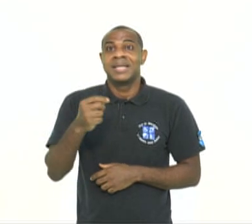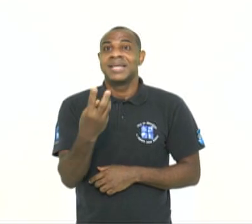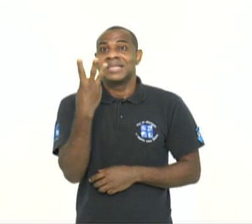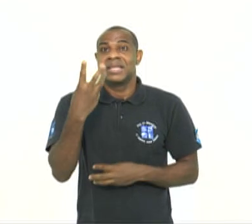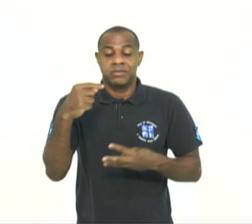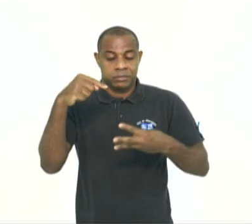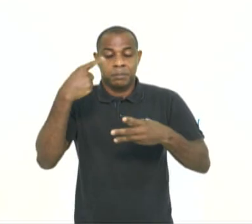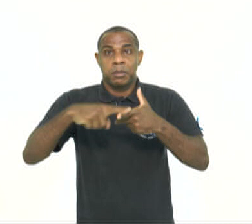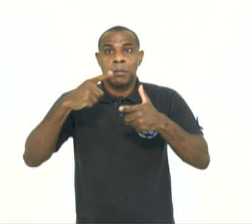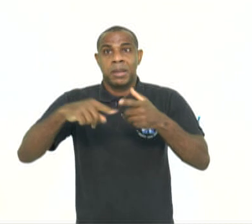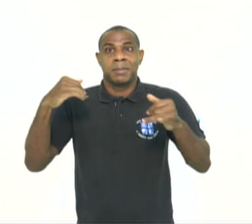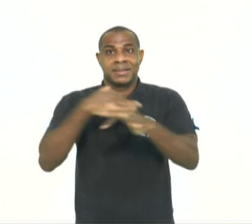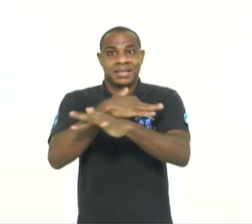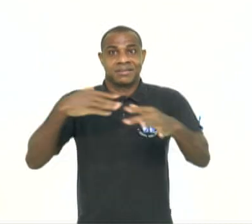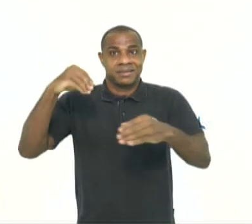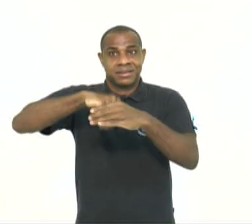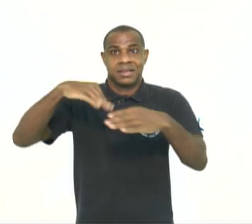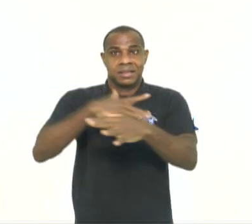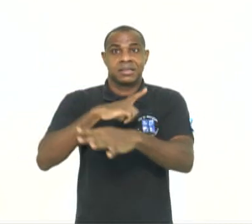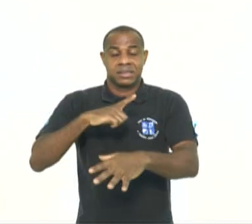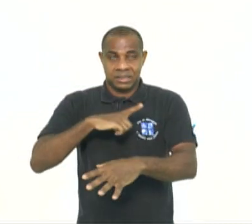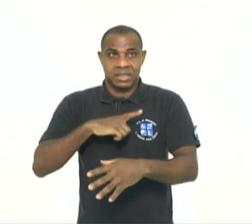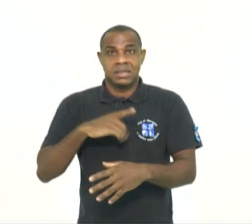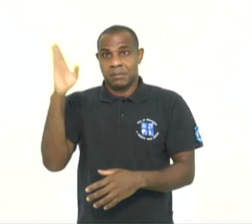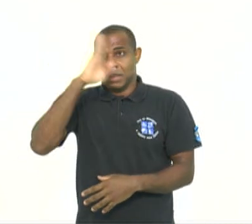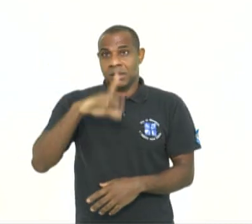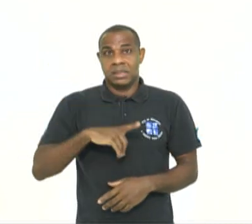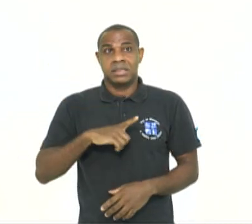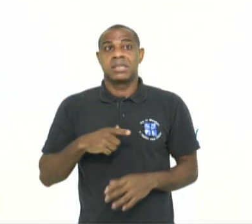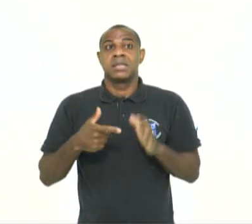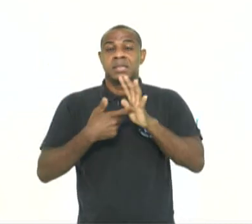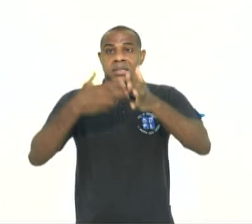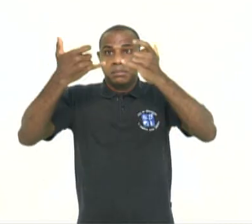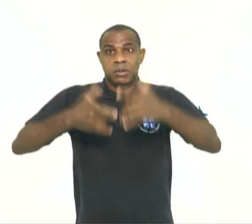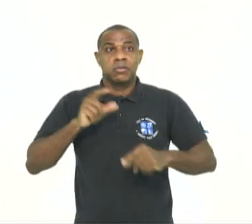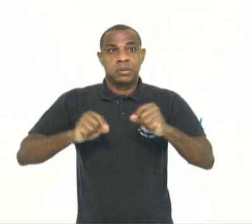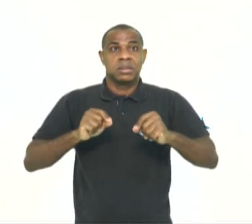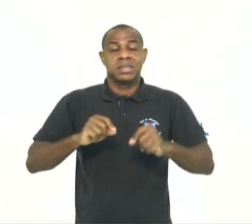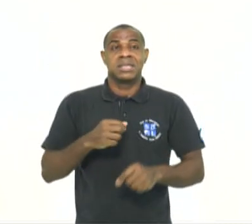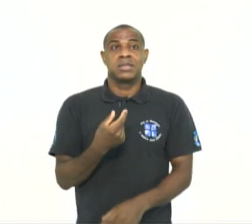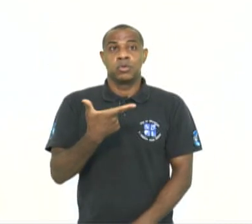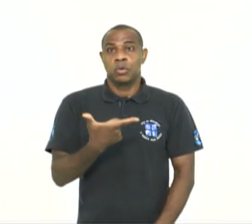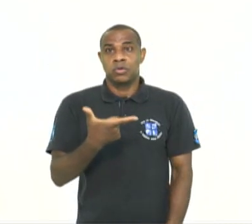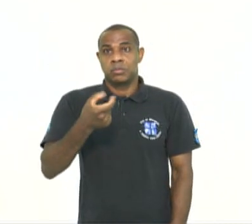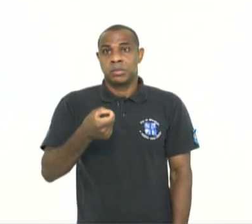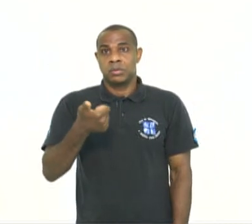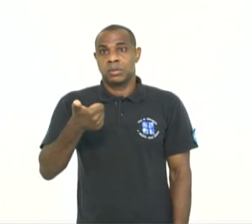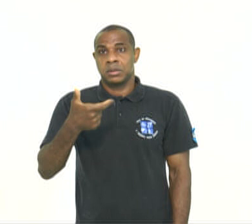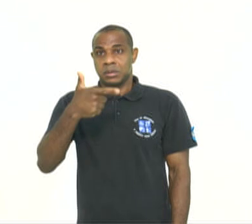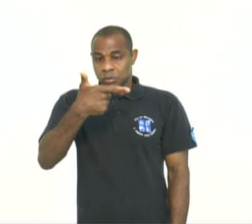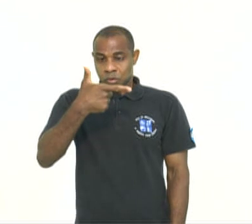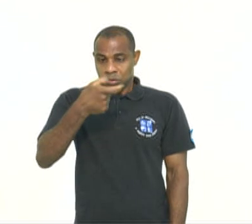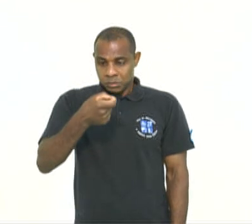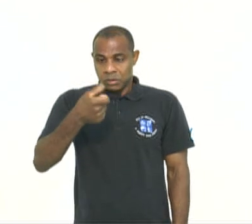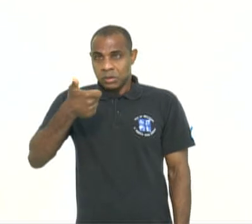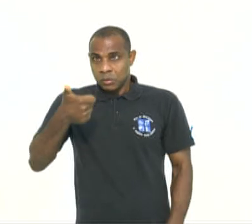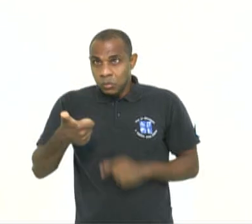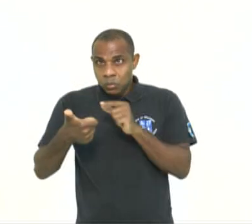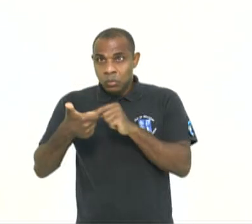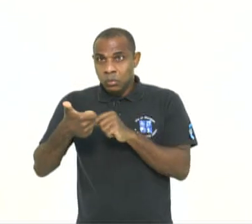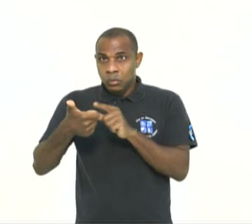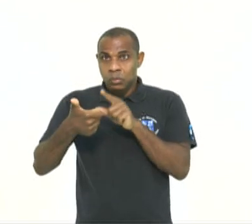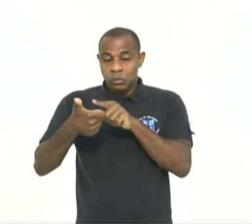problemas urbanos brasileiros que justificaram, em 2001, o Congresso Nacional aprovar a Lei